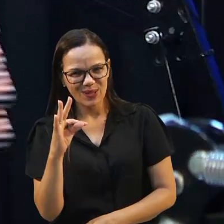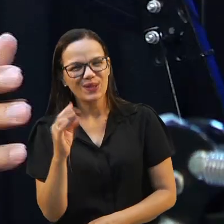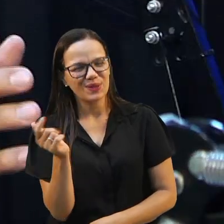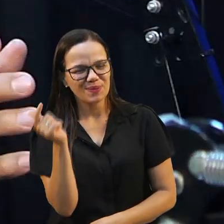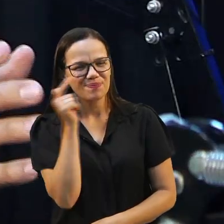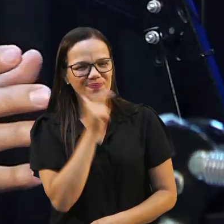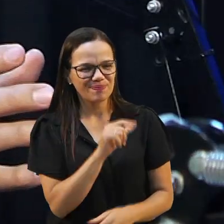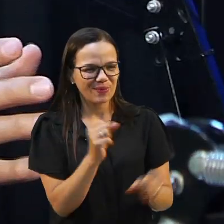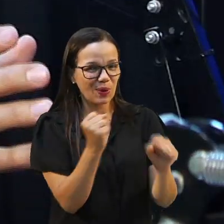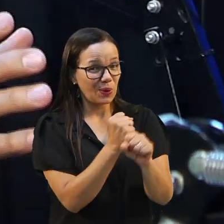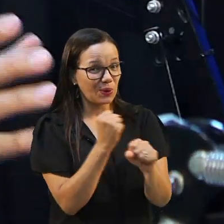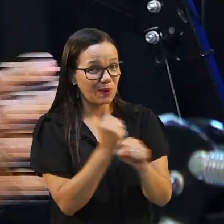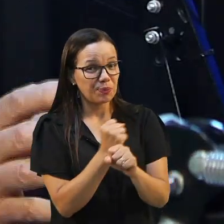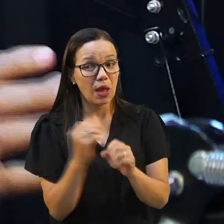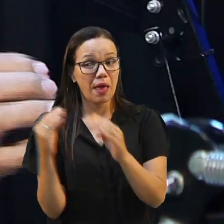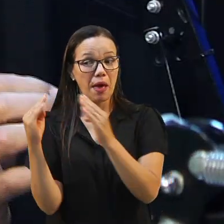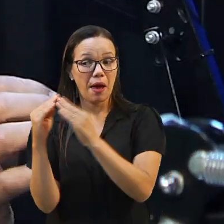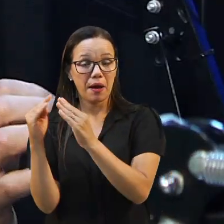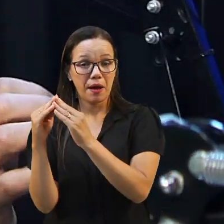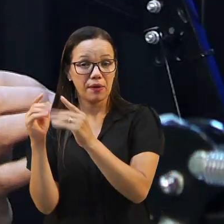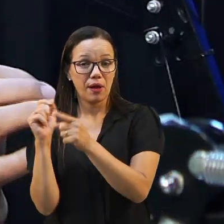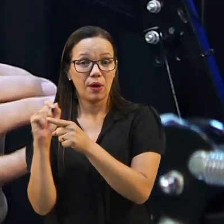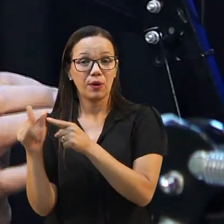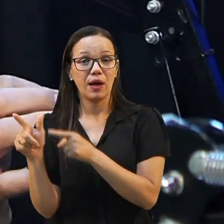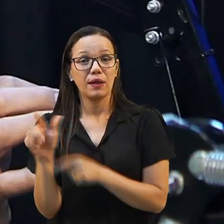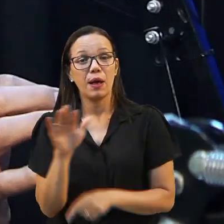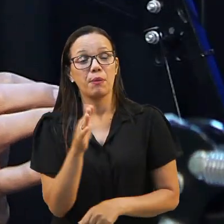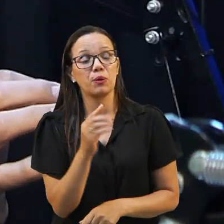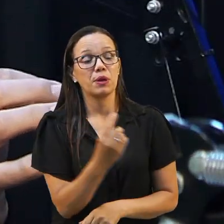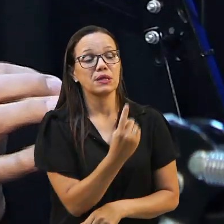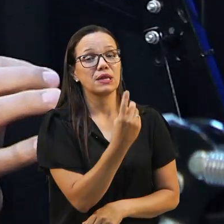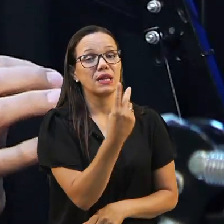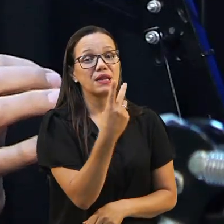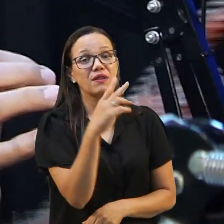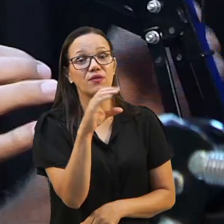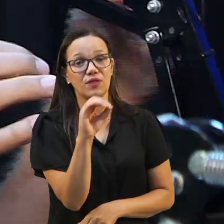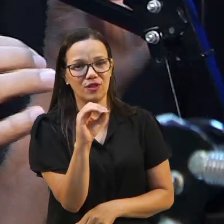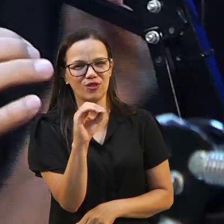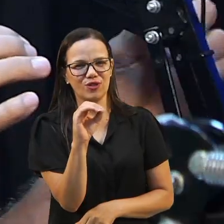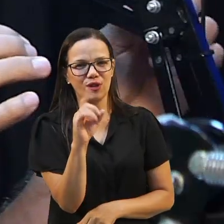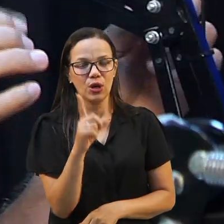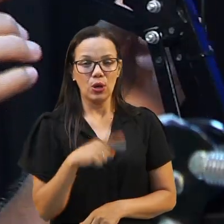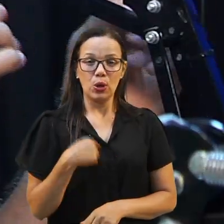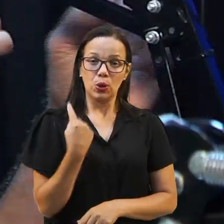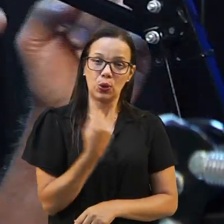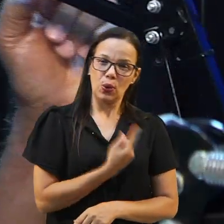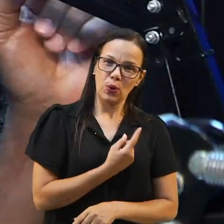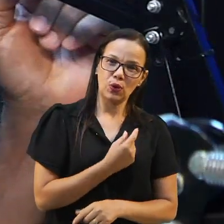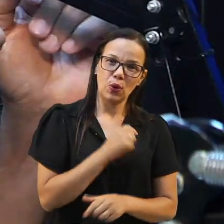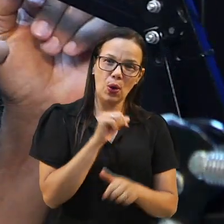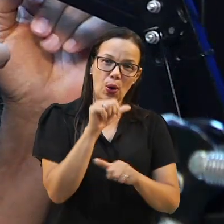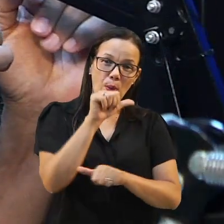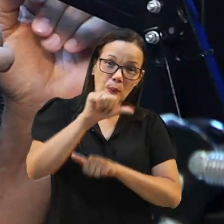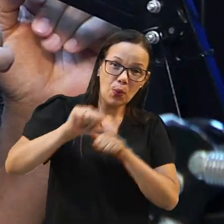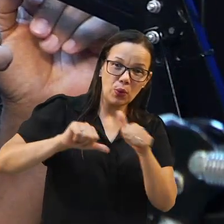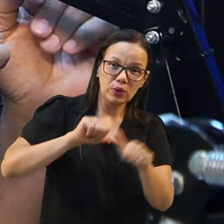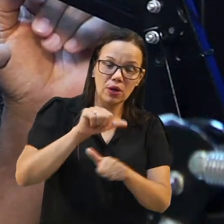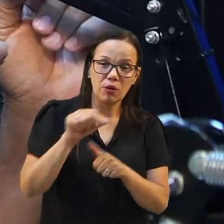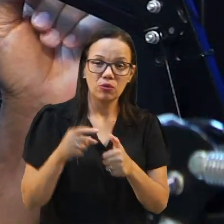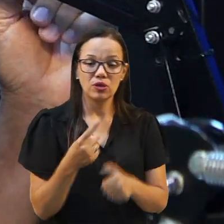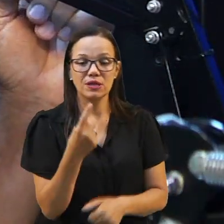A casa alugada era da ordem de 120 metros quadrados. Nós passamos de 120 para